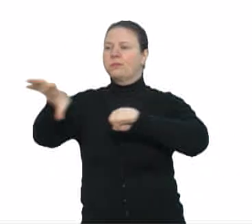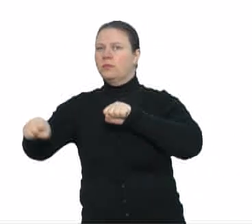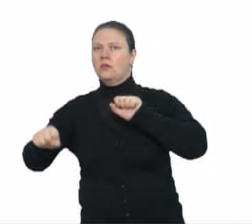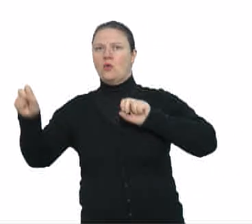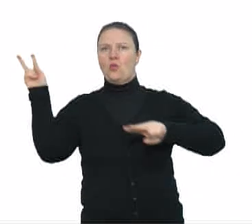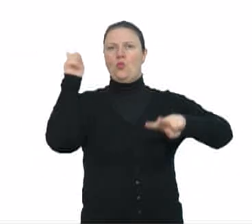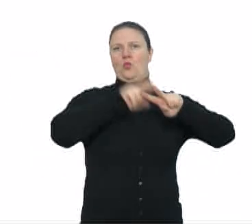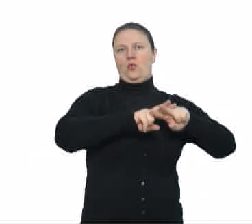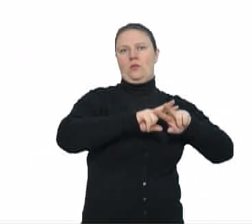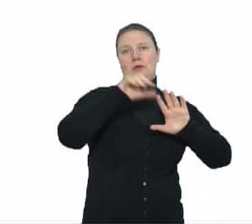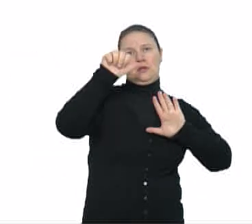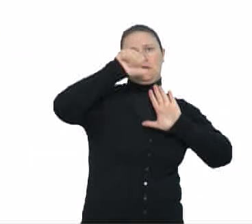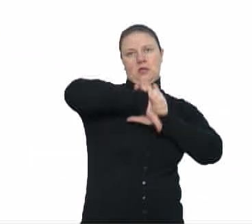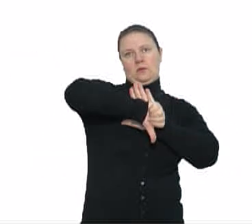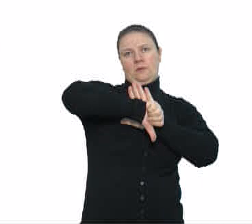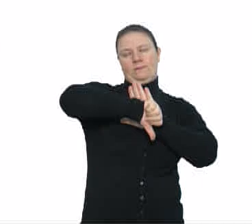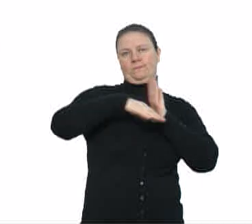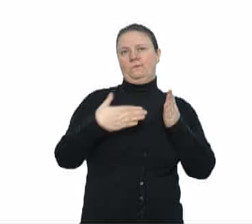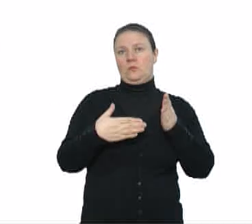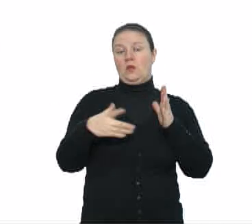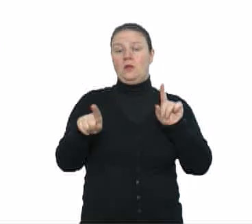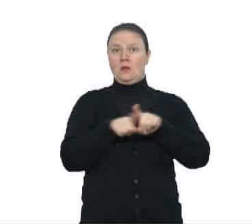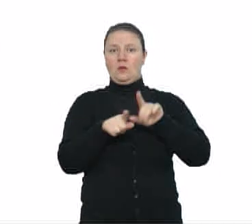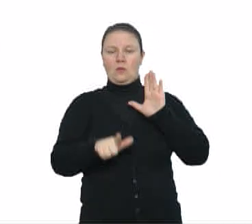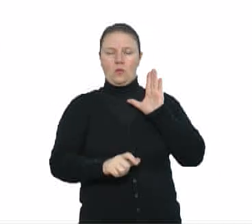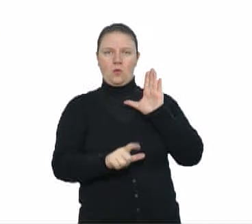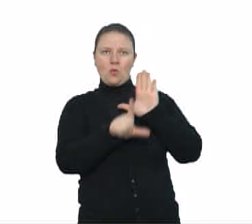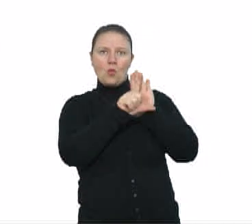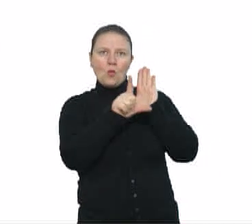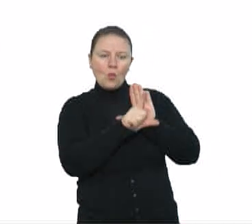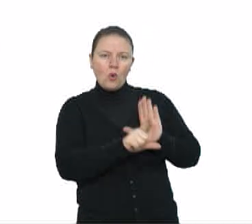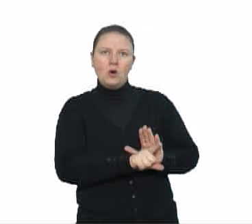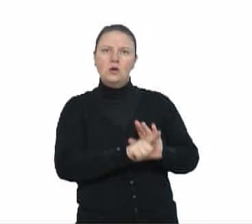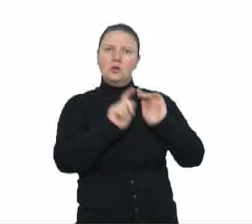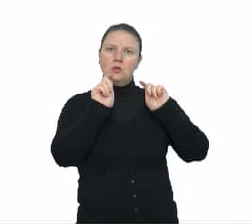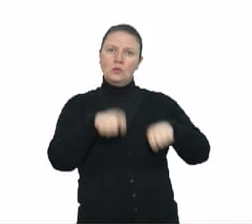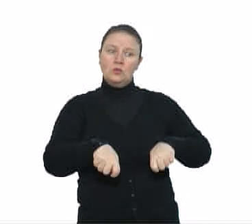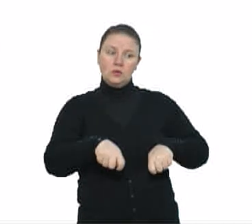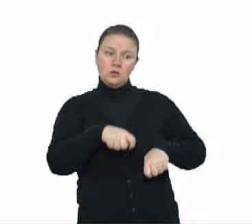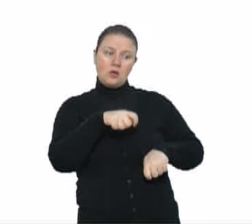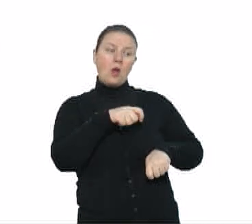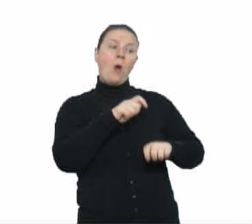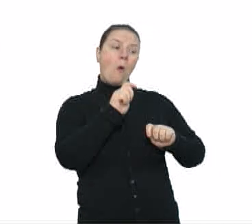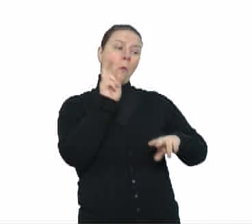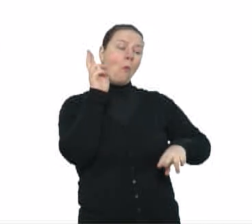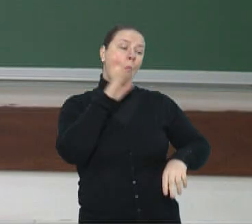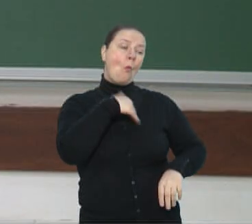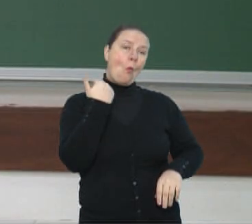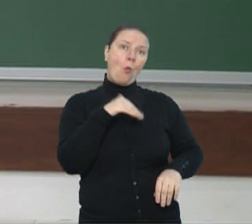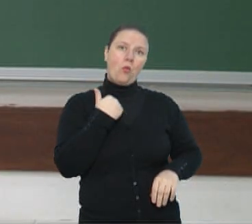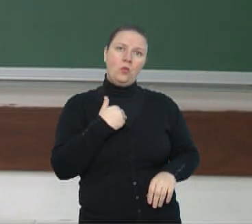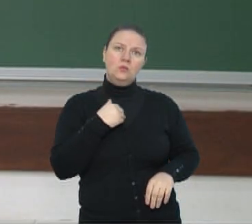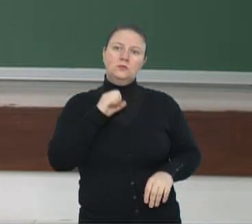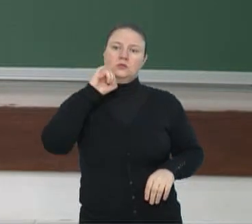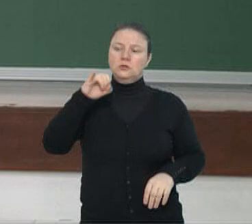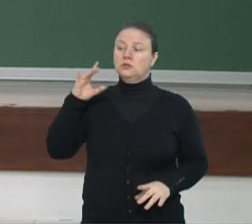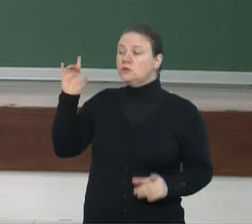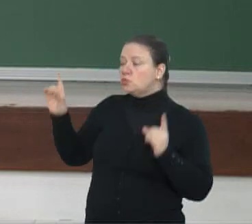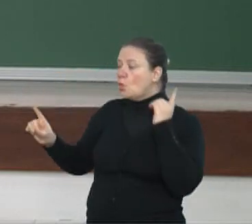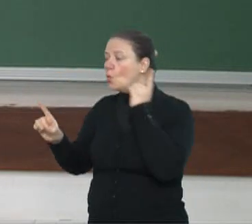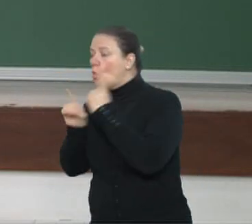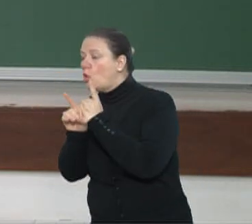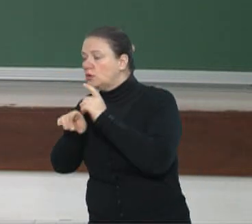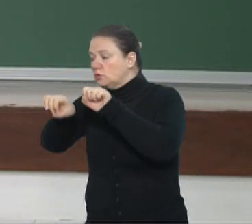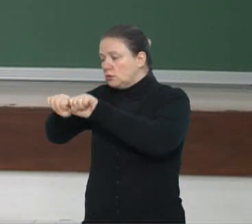preso. E também foi aprovada uma lei que implantava a pena de morte para aquelas pessoas que fossem pegas quebrando máquina. Ou seja,